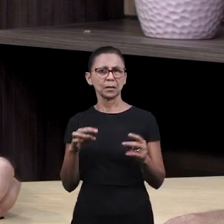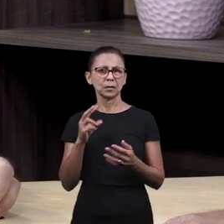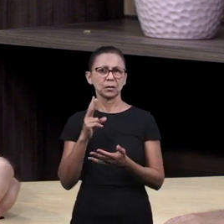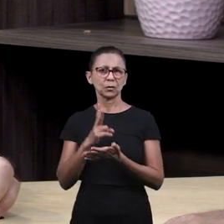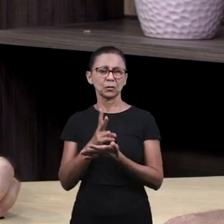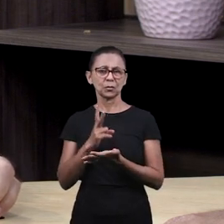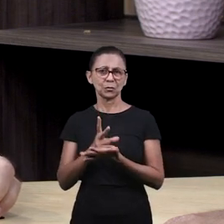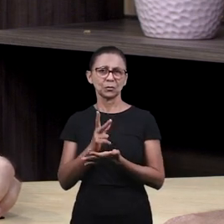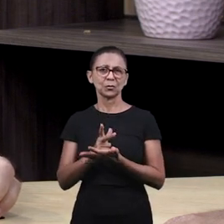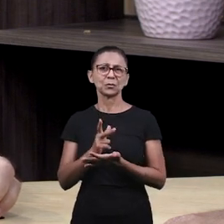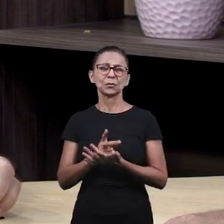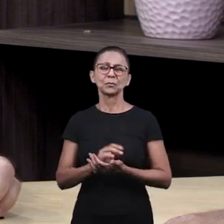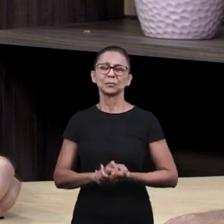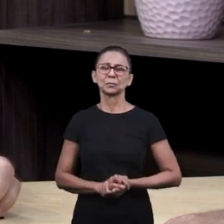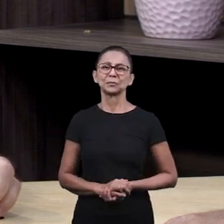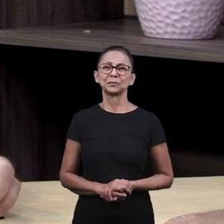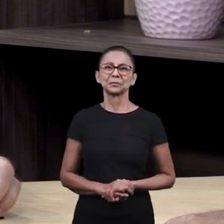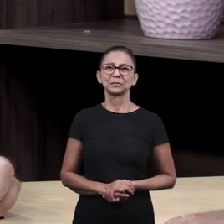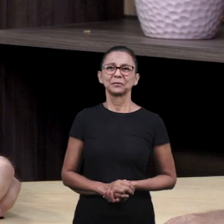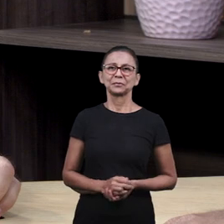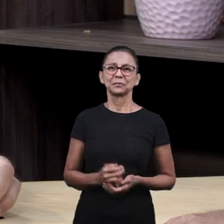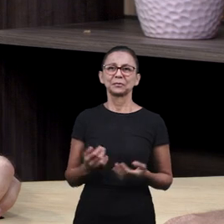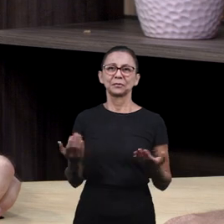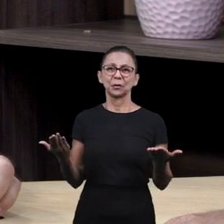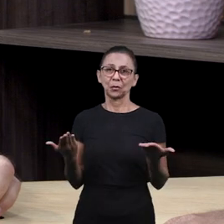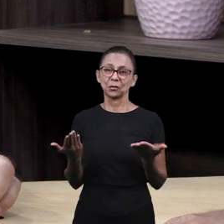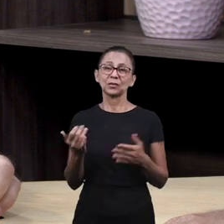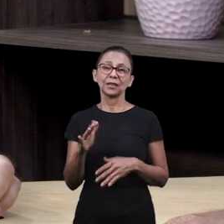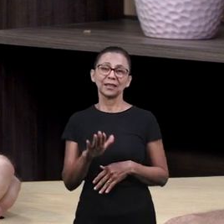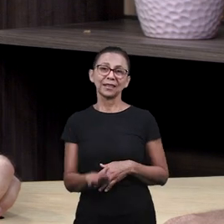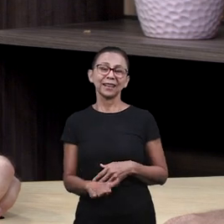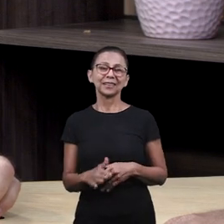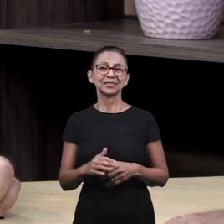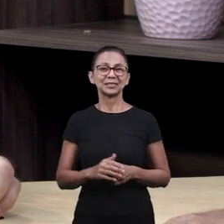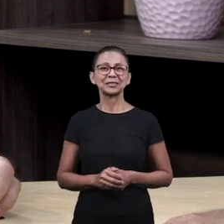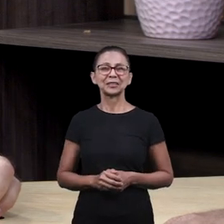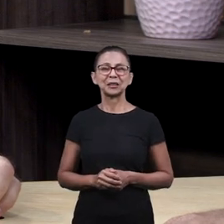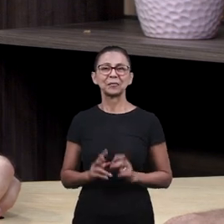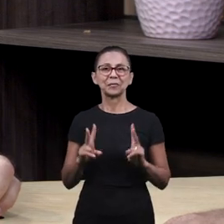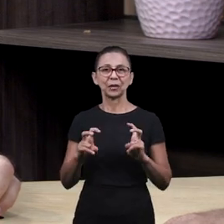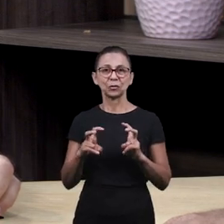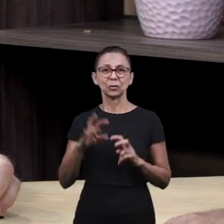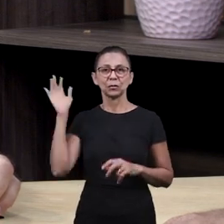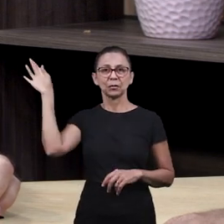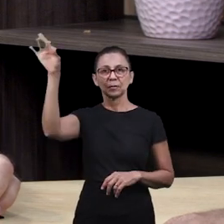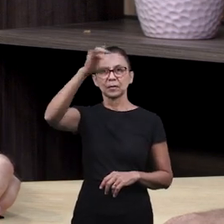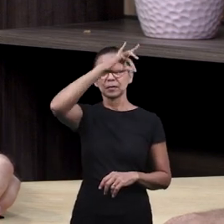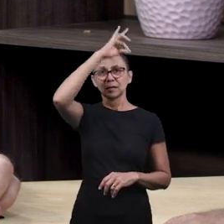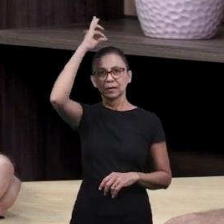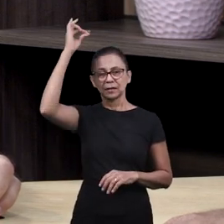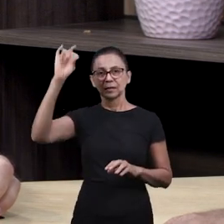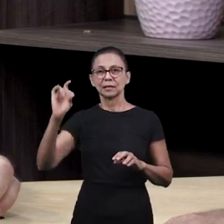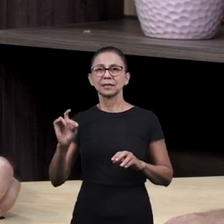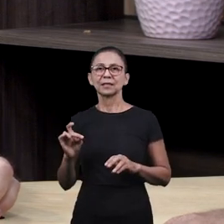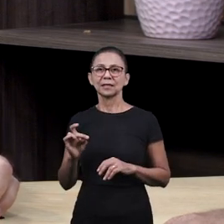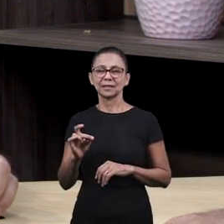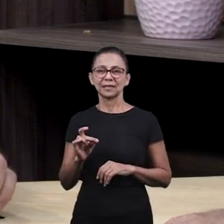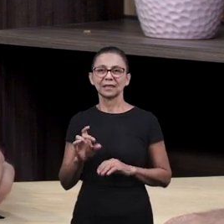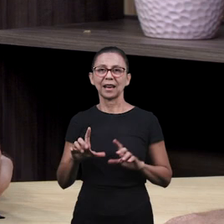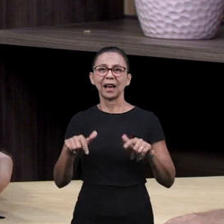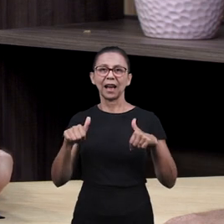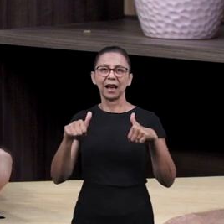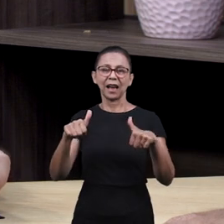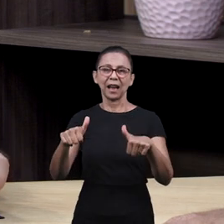continuando a abordar o tema que nós estamos abordando nessa tarde, o Espírito Santo, o agente de operação de